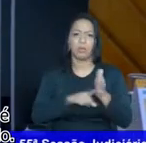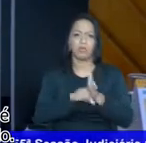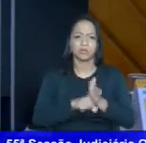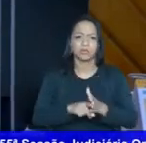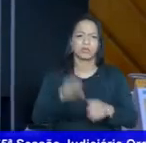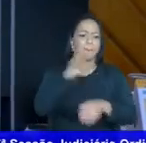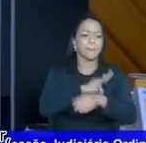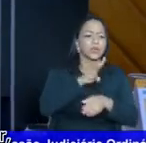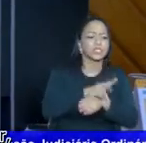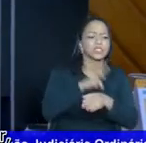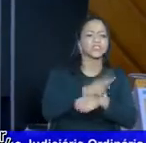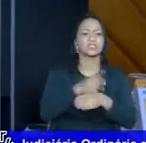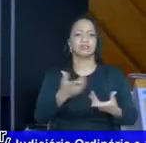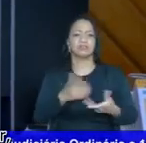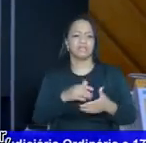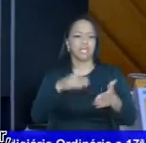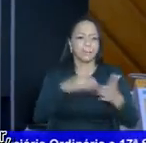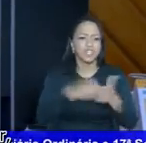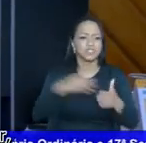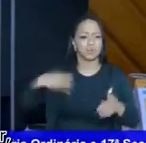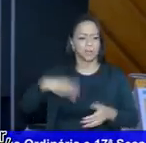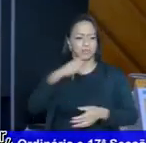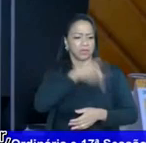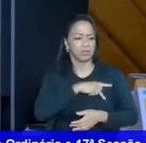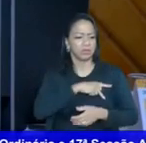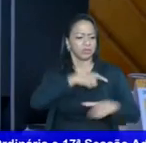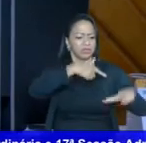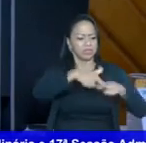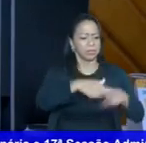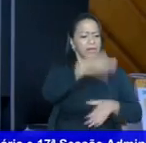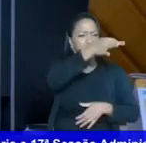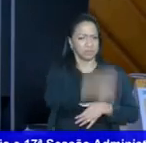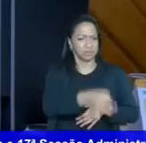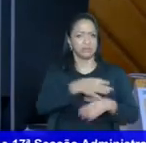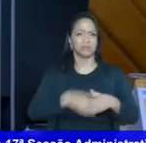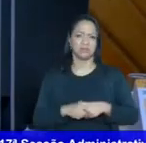erário. Nós estamos impedindo que ele exerça seu dever.